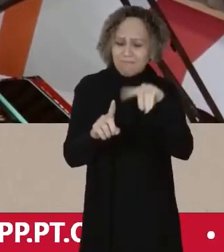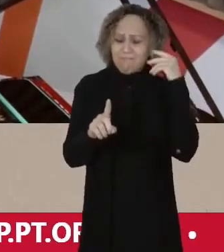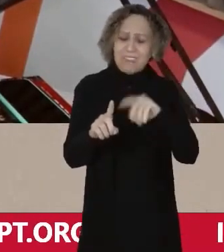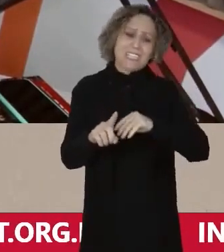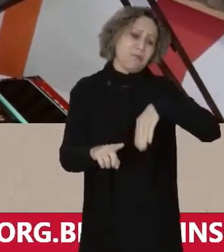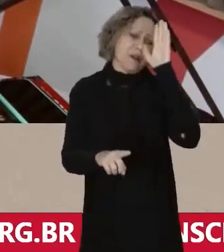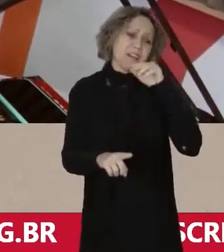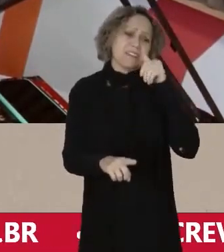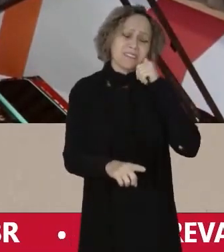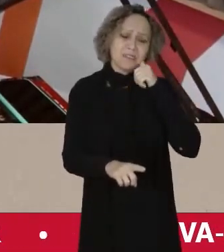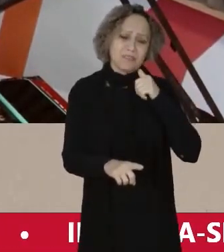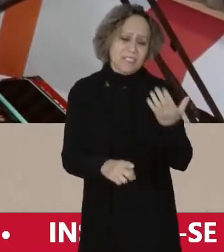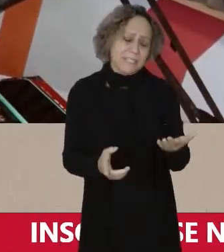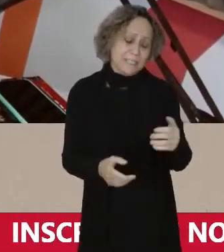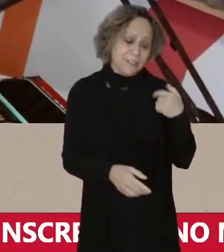ajuda.